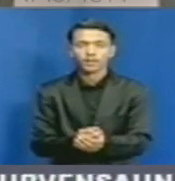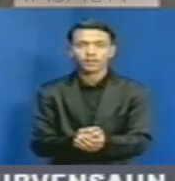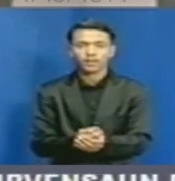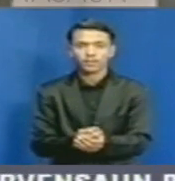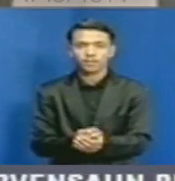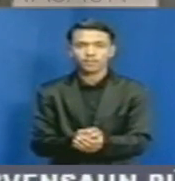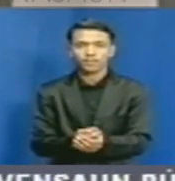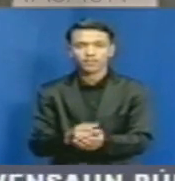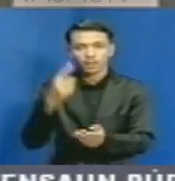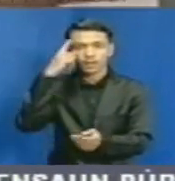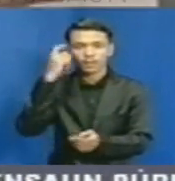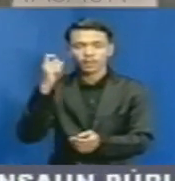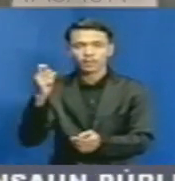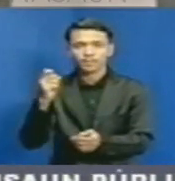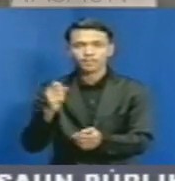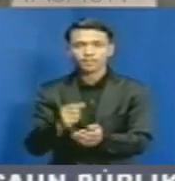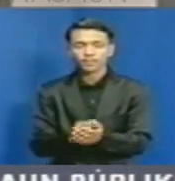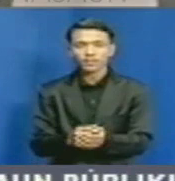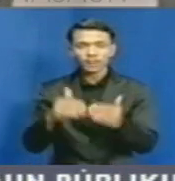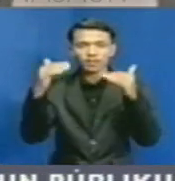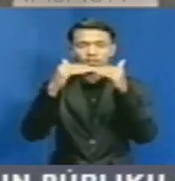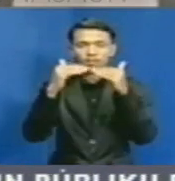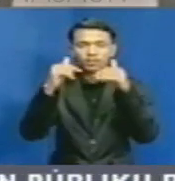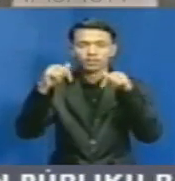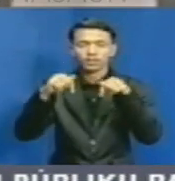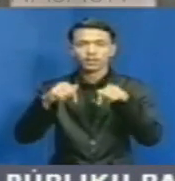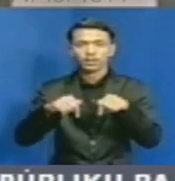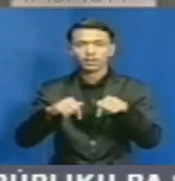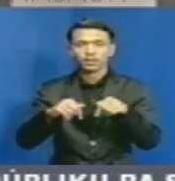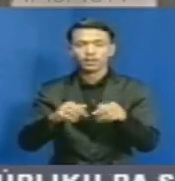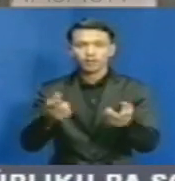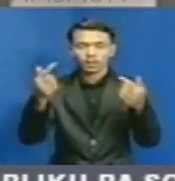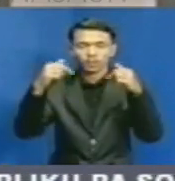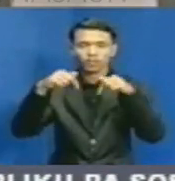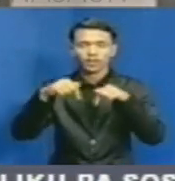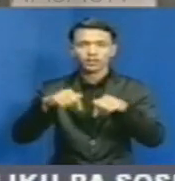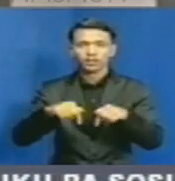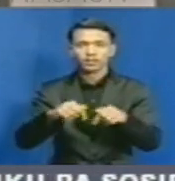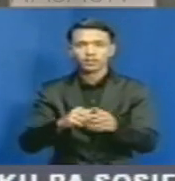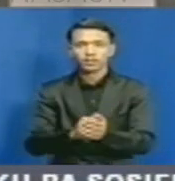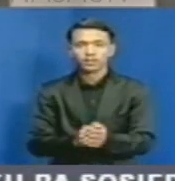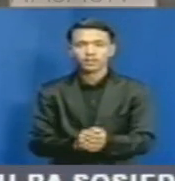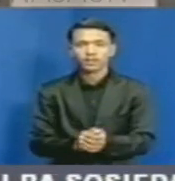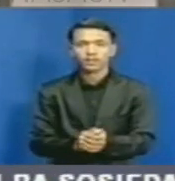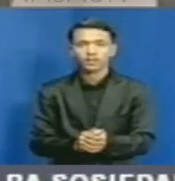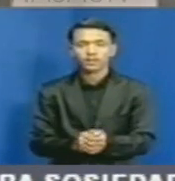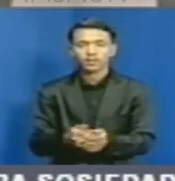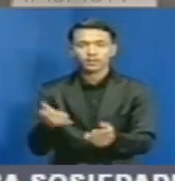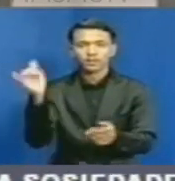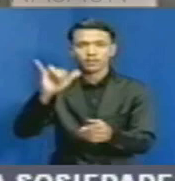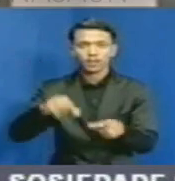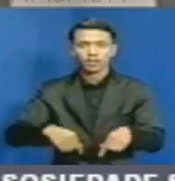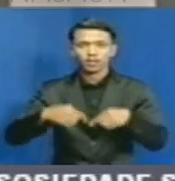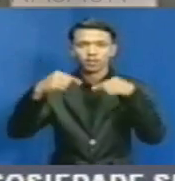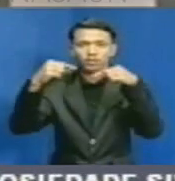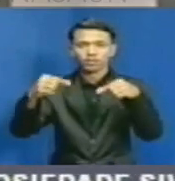pai. Da maneira que aproveite o congresso, então. Moro que não é, lhe orai tua ansira, tu entrega, o como